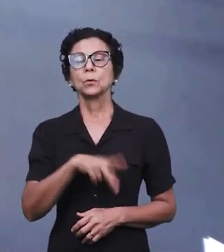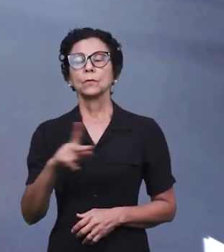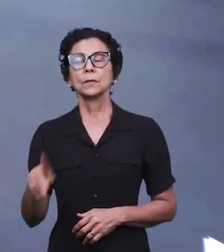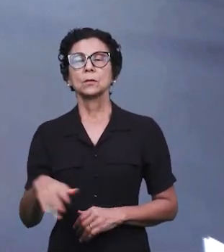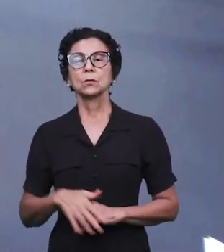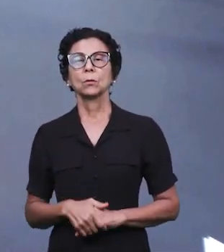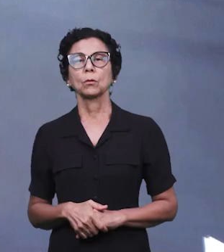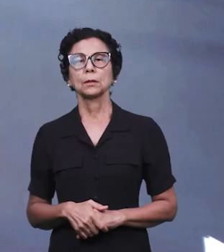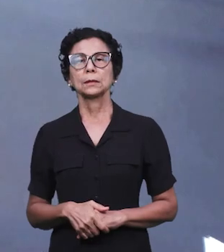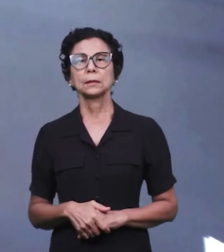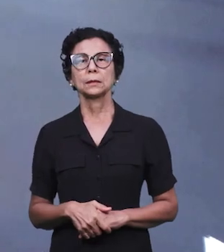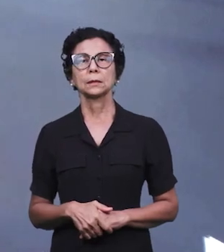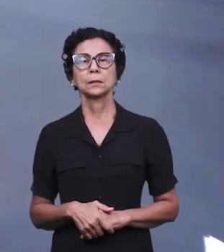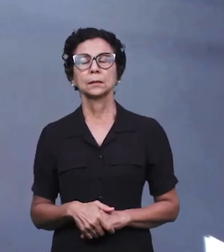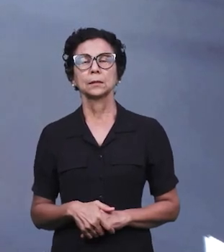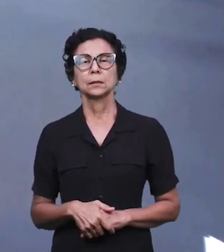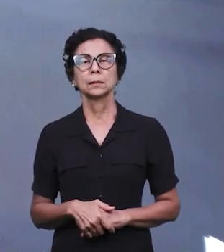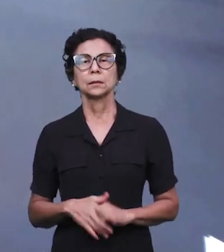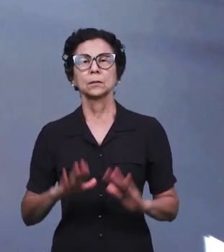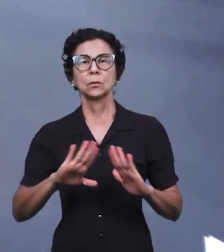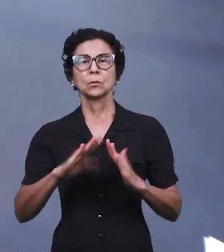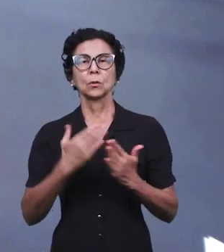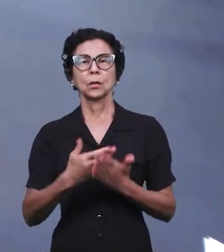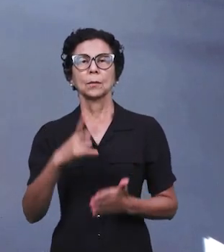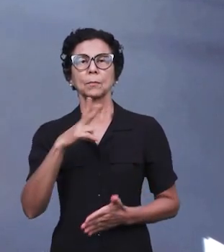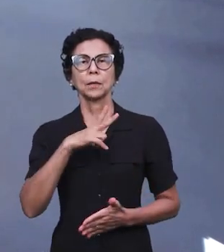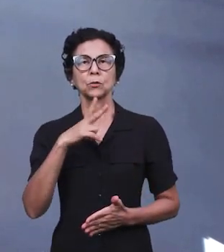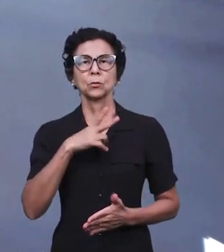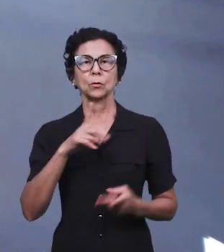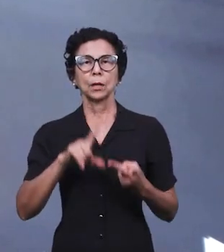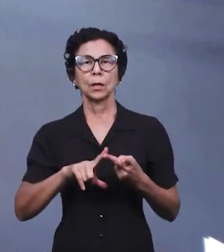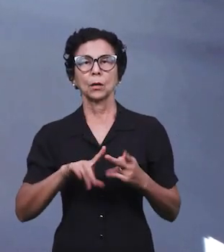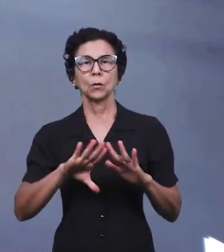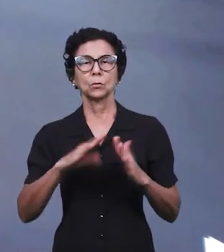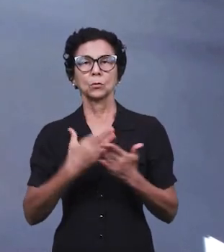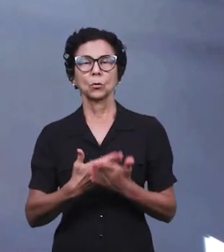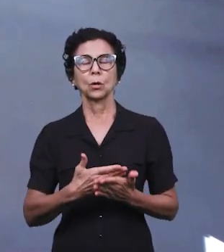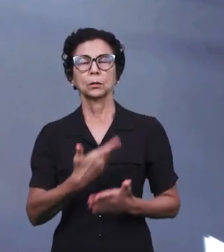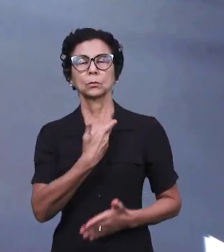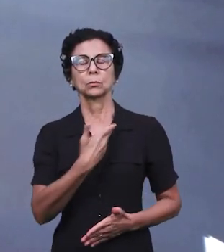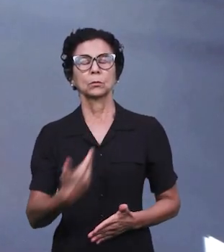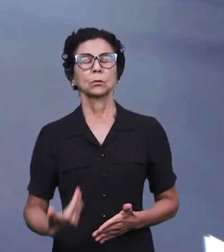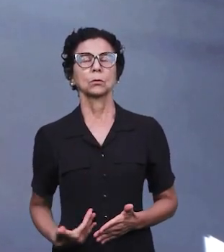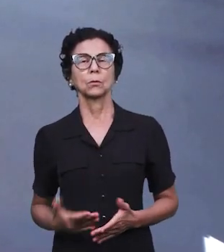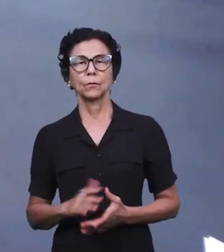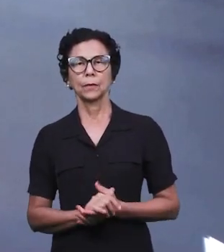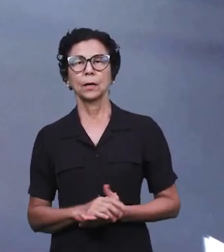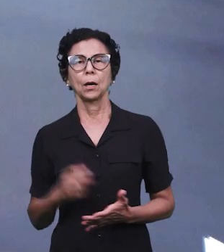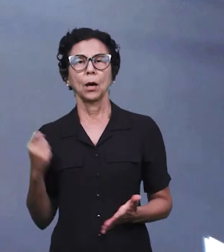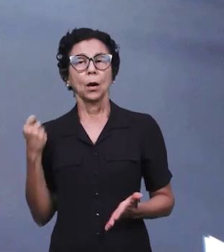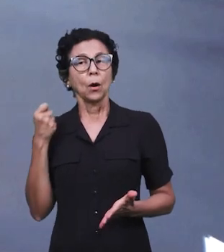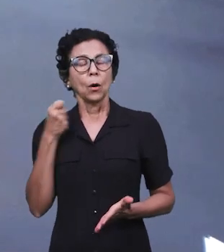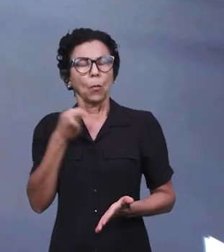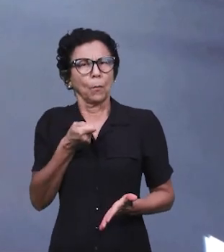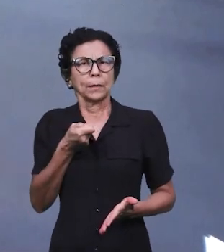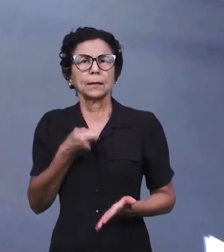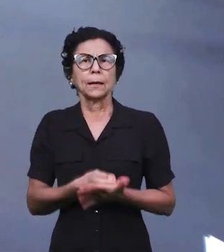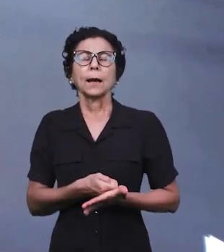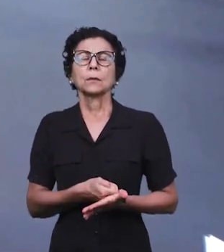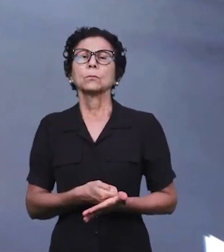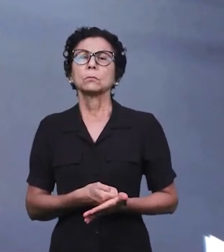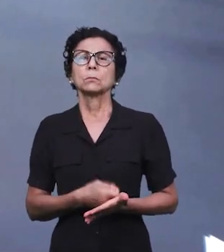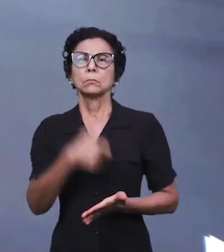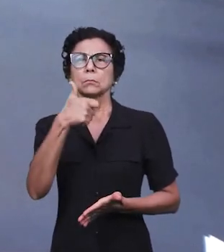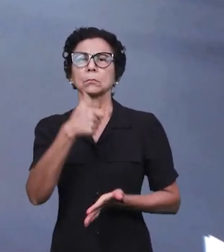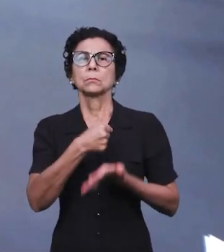privada, municipal e estadual, eles são obrigados a ter noções de primeiro socorro. E aí, esse ano